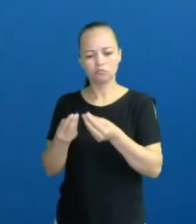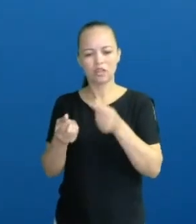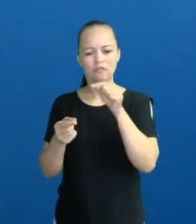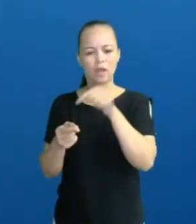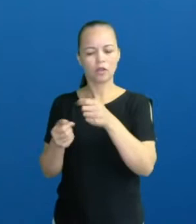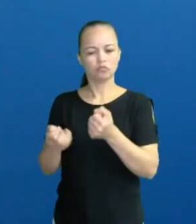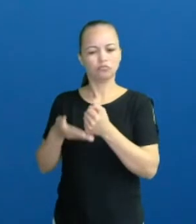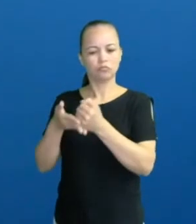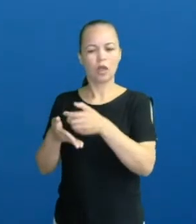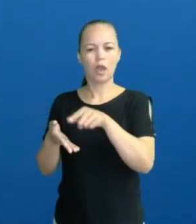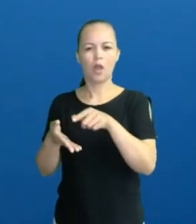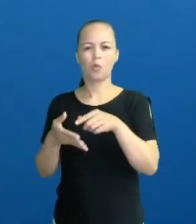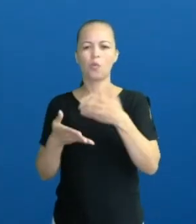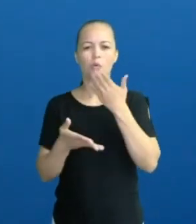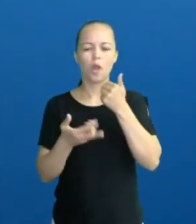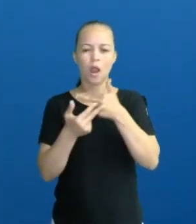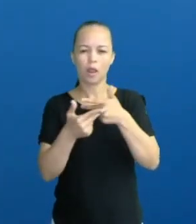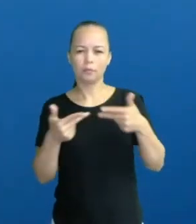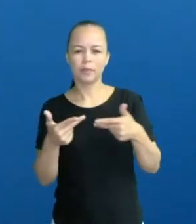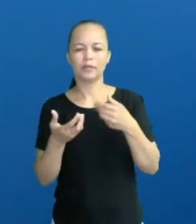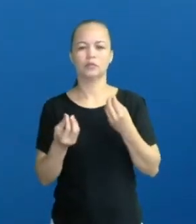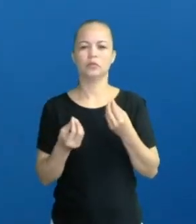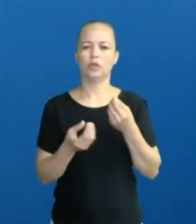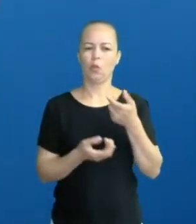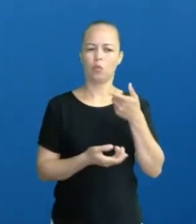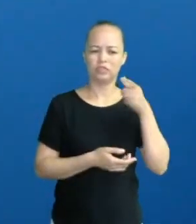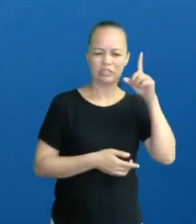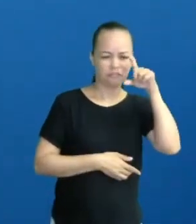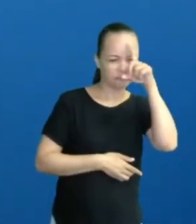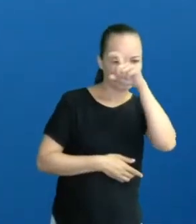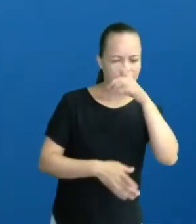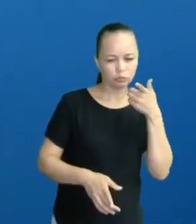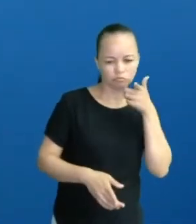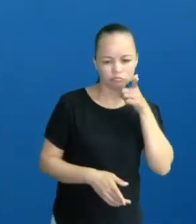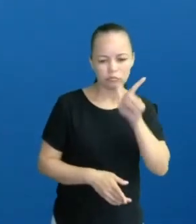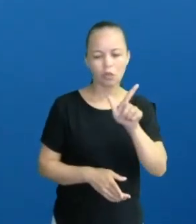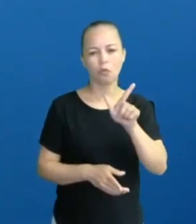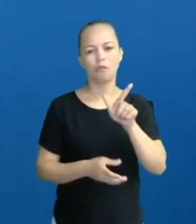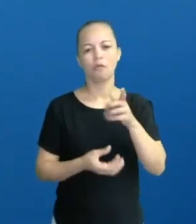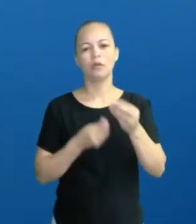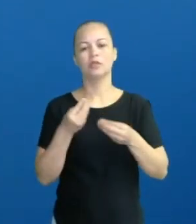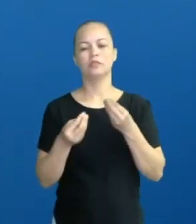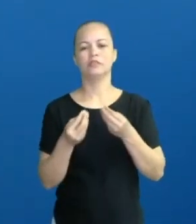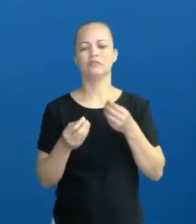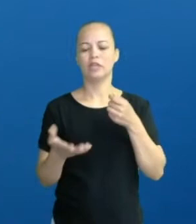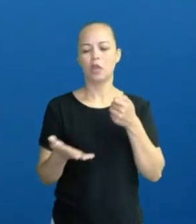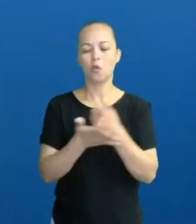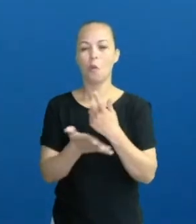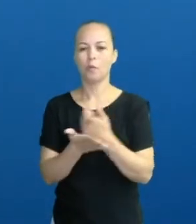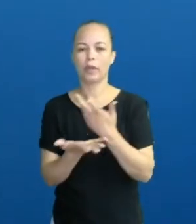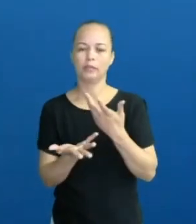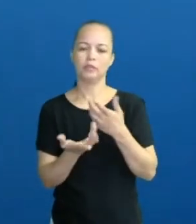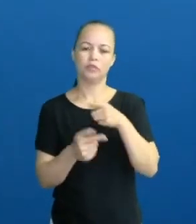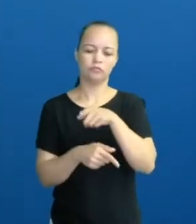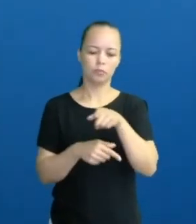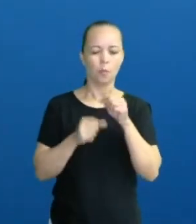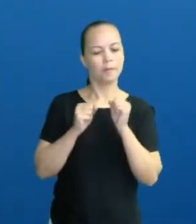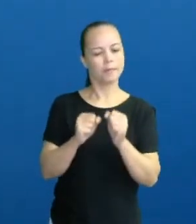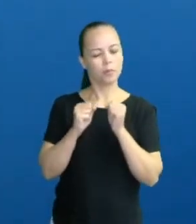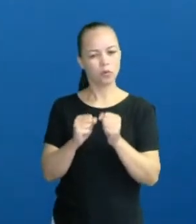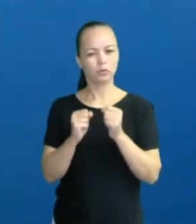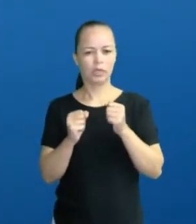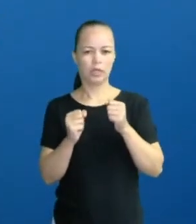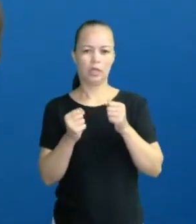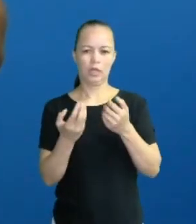vezes ser um alimento difícil de ser conseguido, um alimento que devia ser difícil de ser às vezes comprado, e você poder conservar ele num período